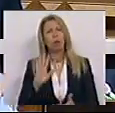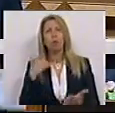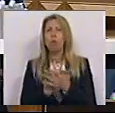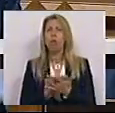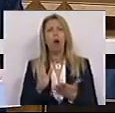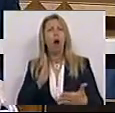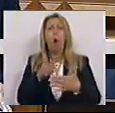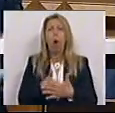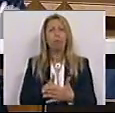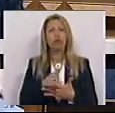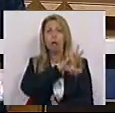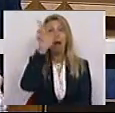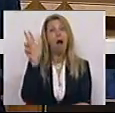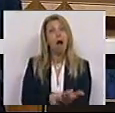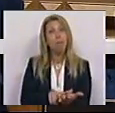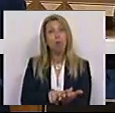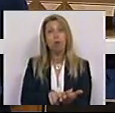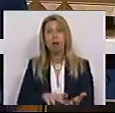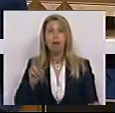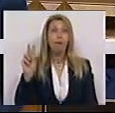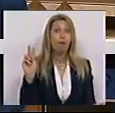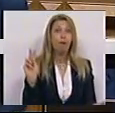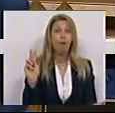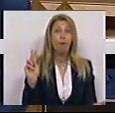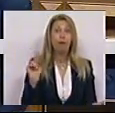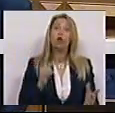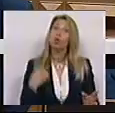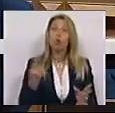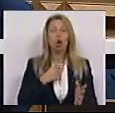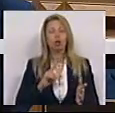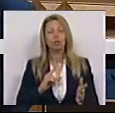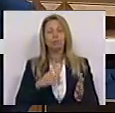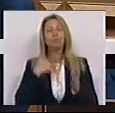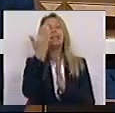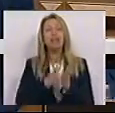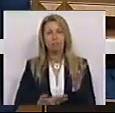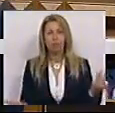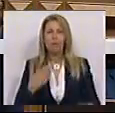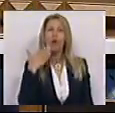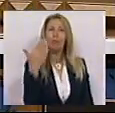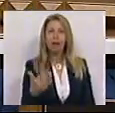crie obstáculos à aprovação deste nosso diploma. Muito obrigada.